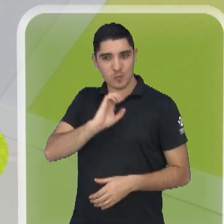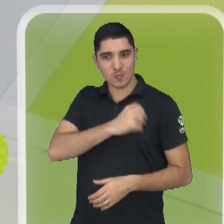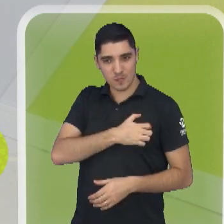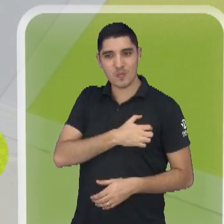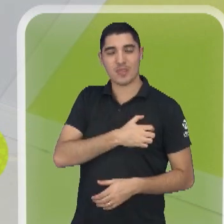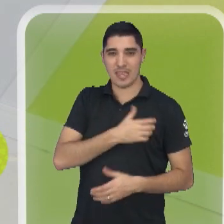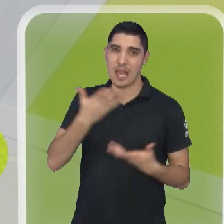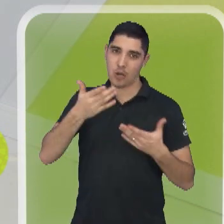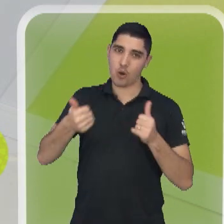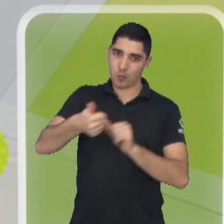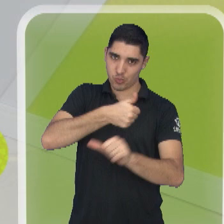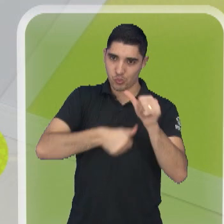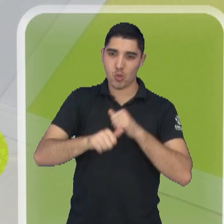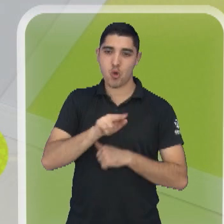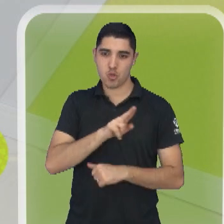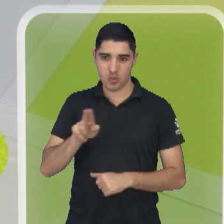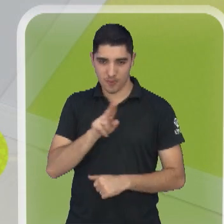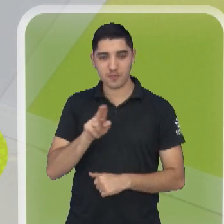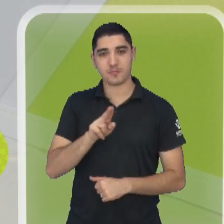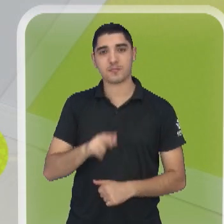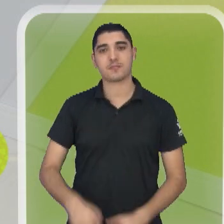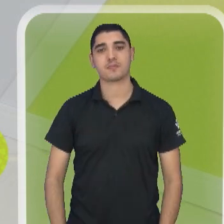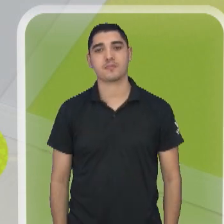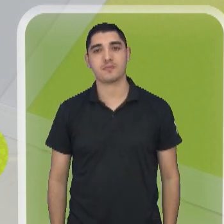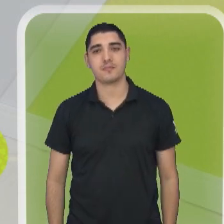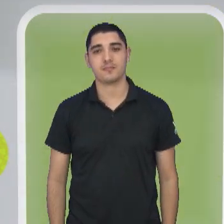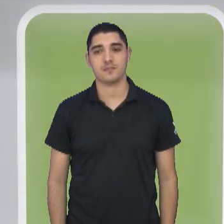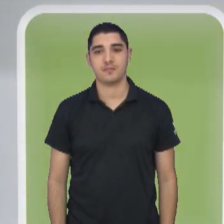que o São José hoje se chama São José Esporte Clube.